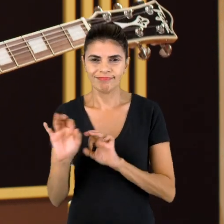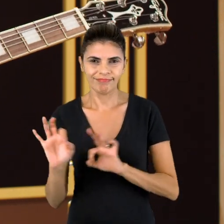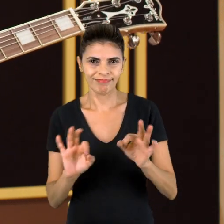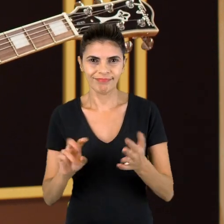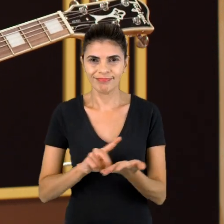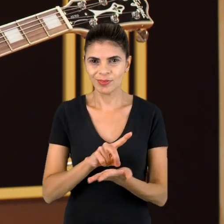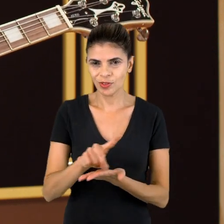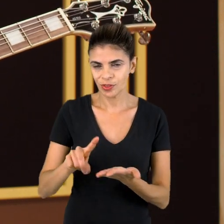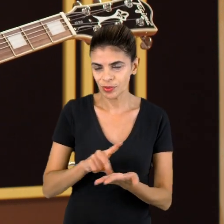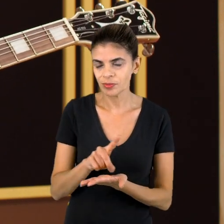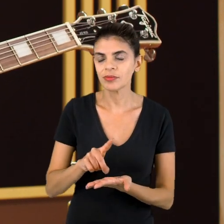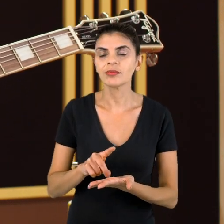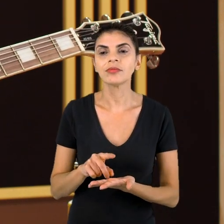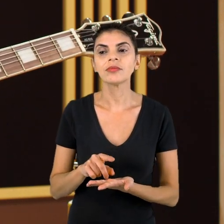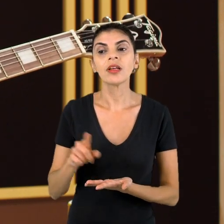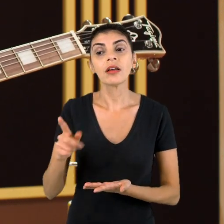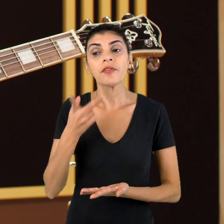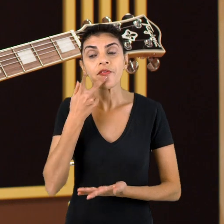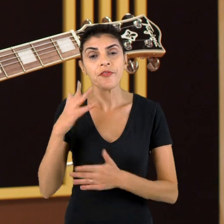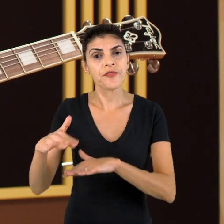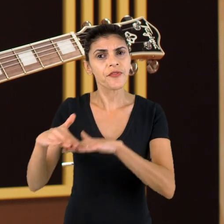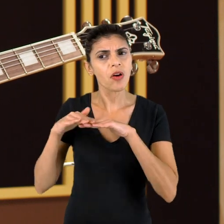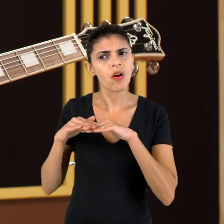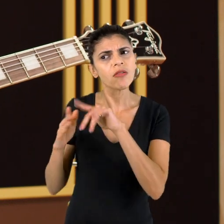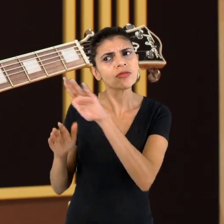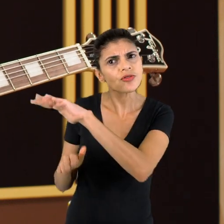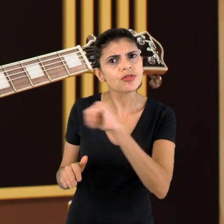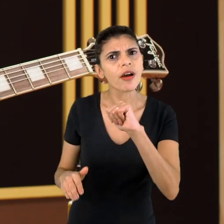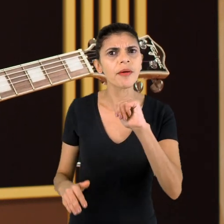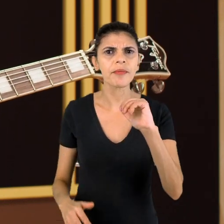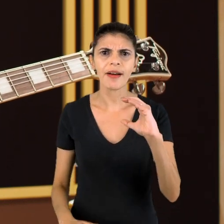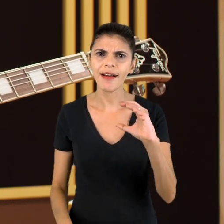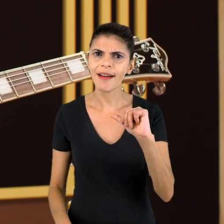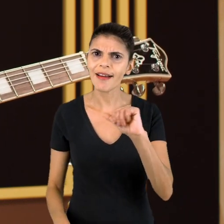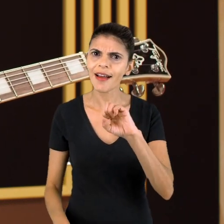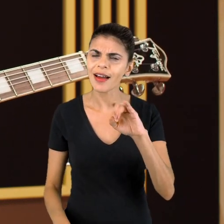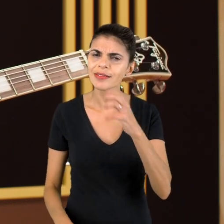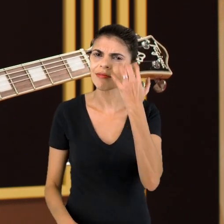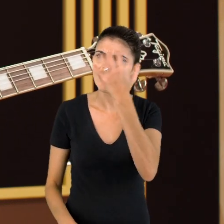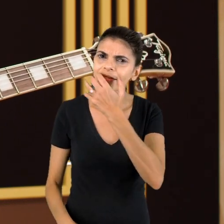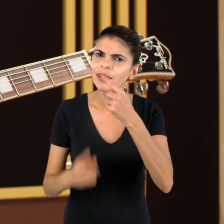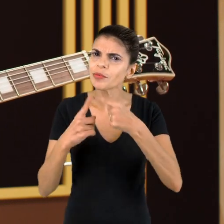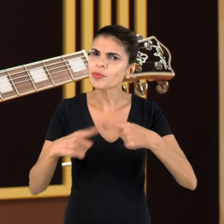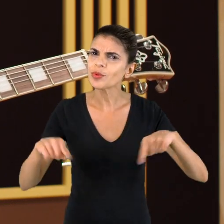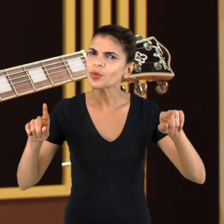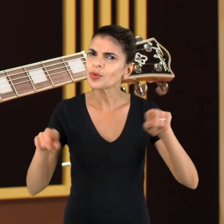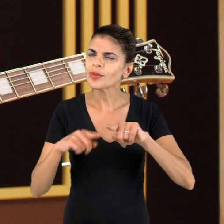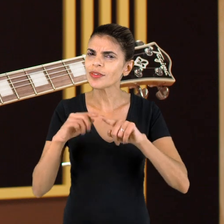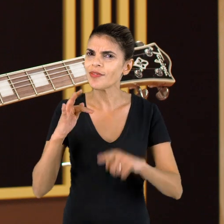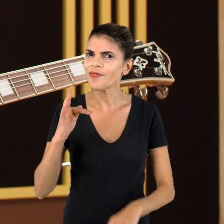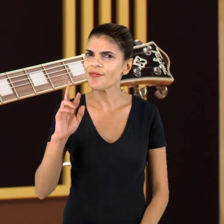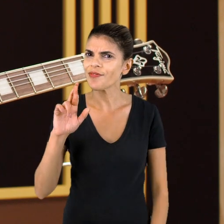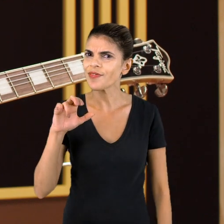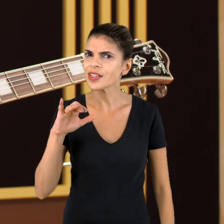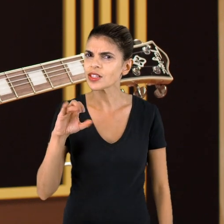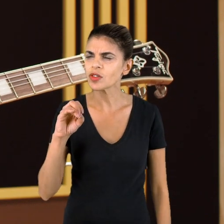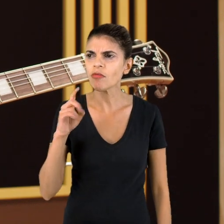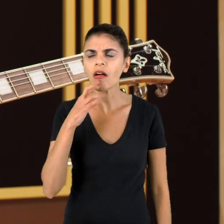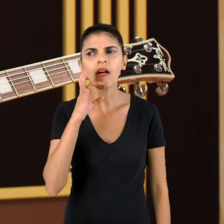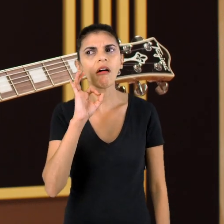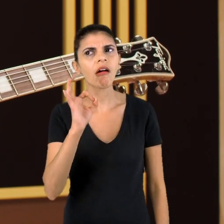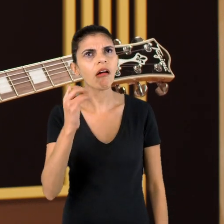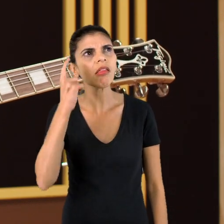disco, ele falou assim, cara, por que você não chama a Cássia para fazer o Francisco? Eu falei, porra, de repente,